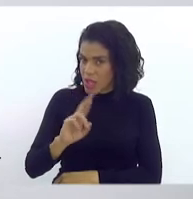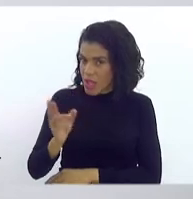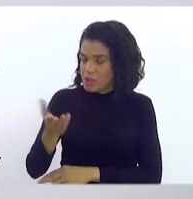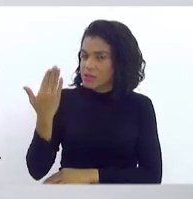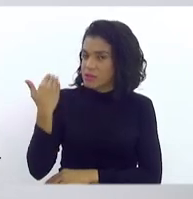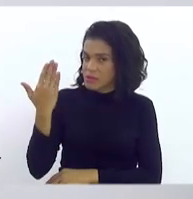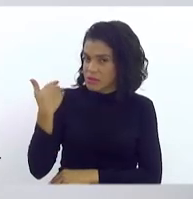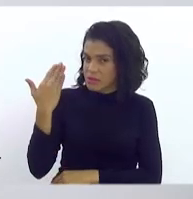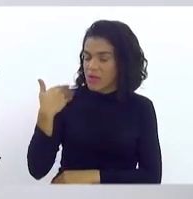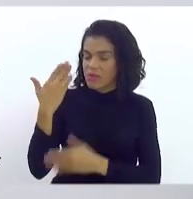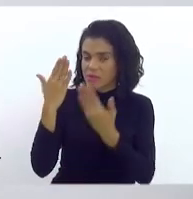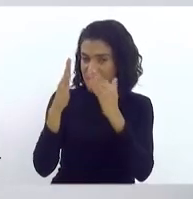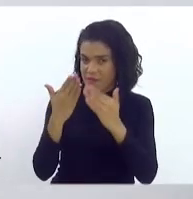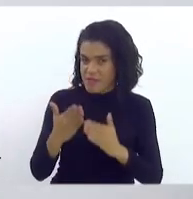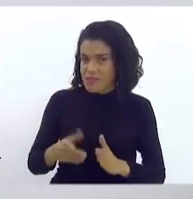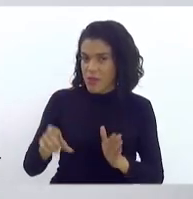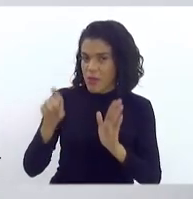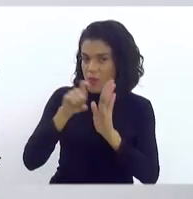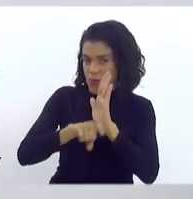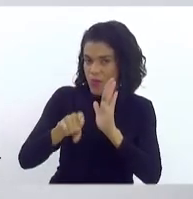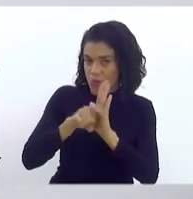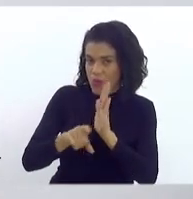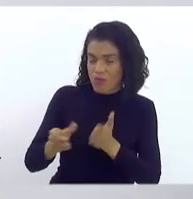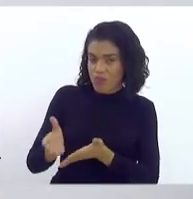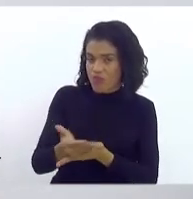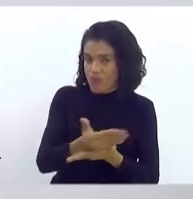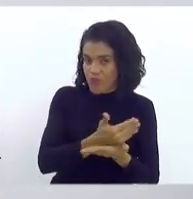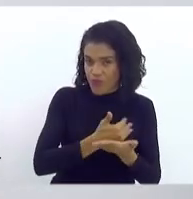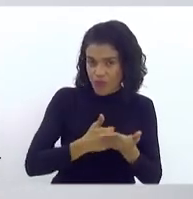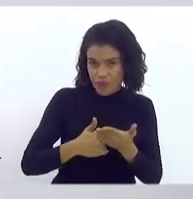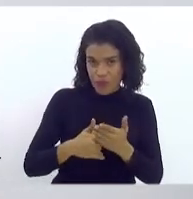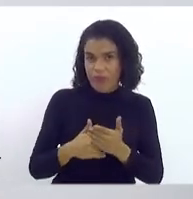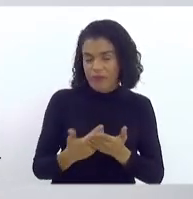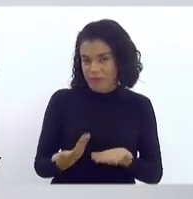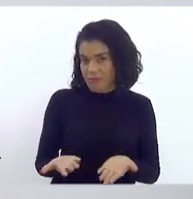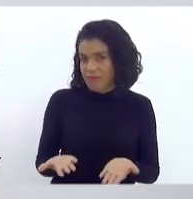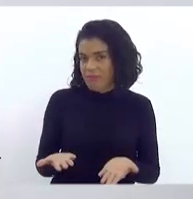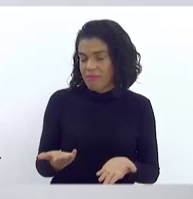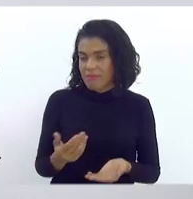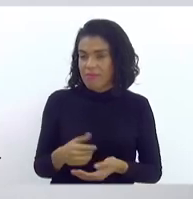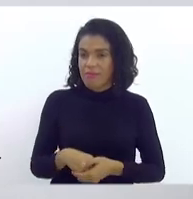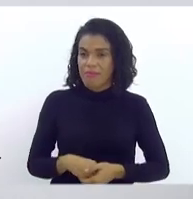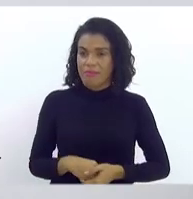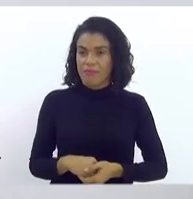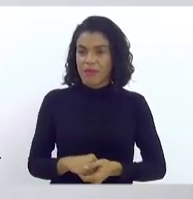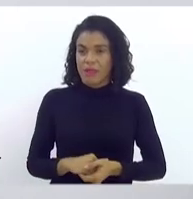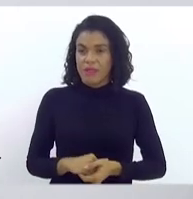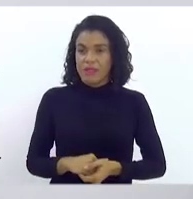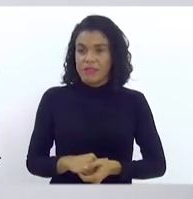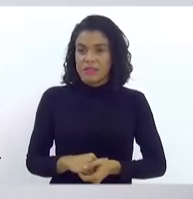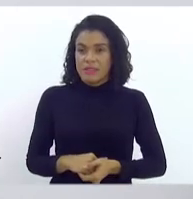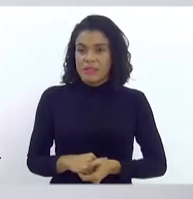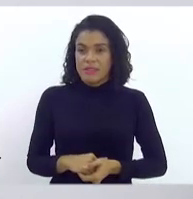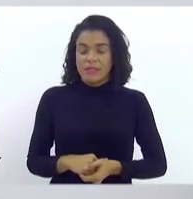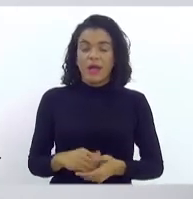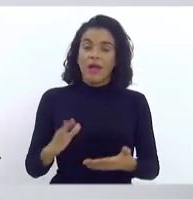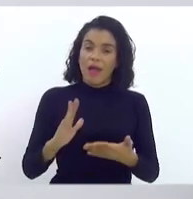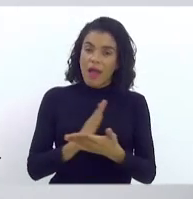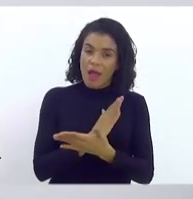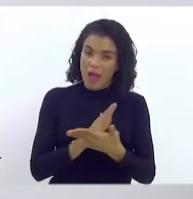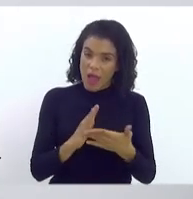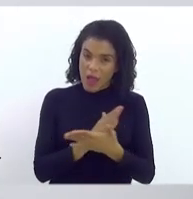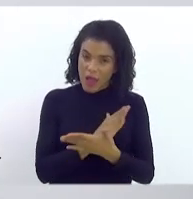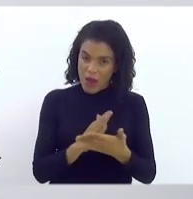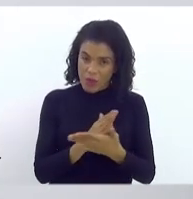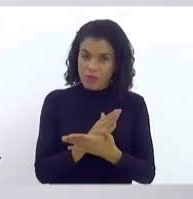revisão tributária por conta do aumento do consumo das termoelétricas. Alguns desses